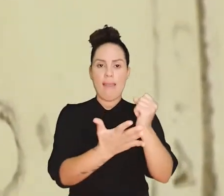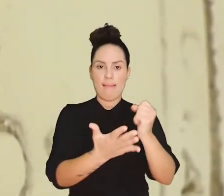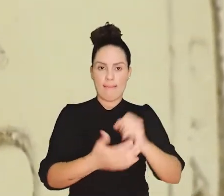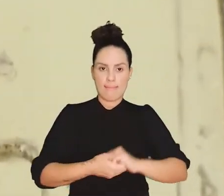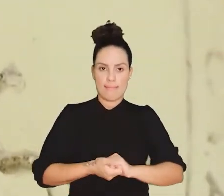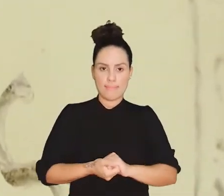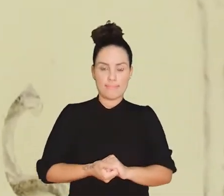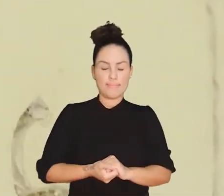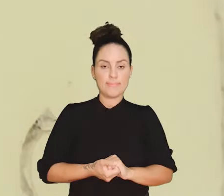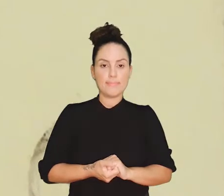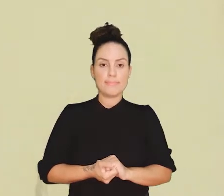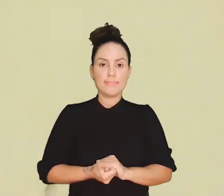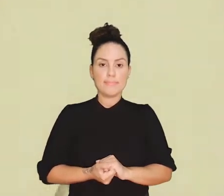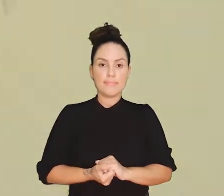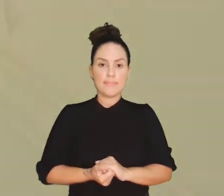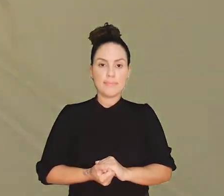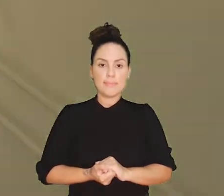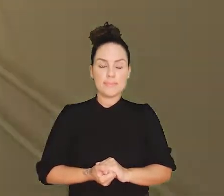esquecidas.